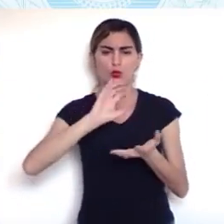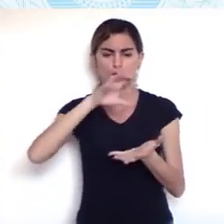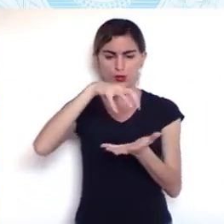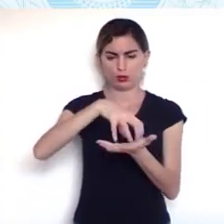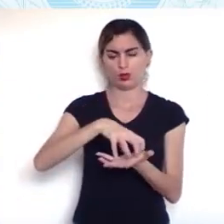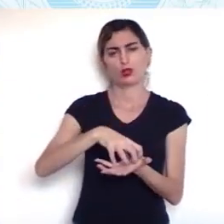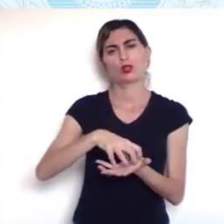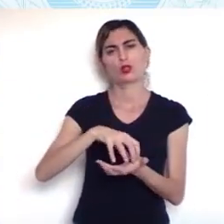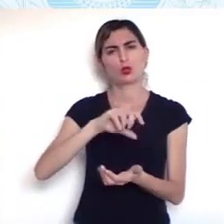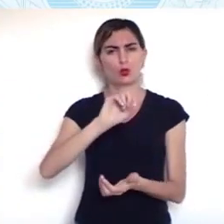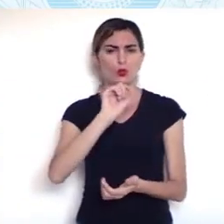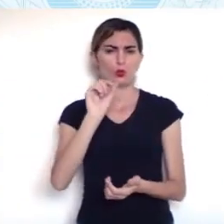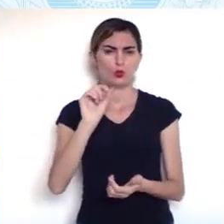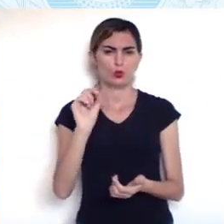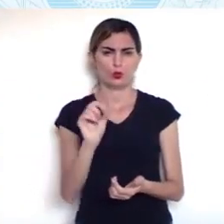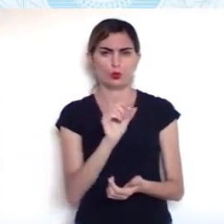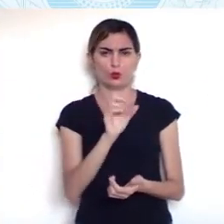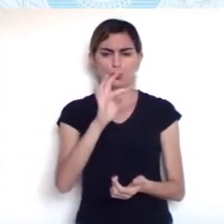teocêntrica, ou seja,